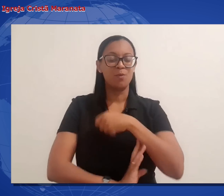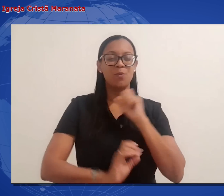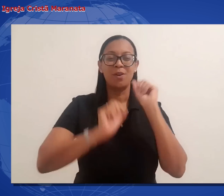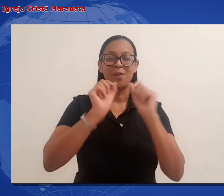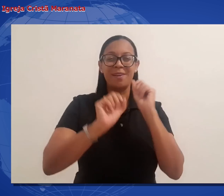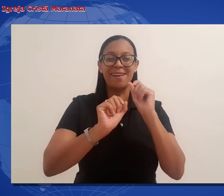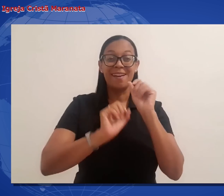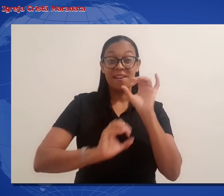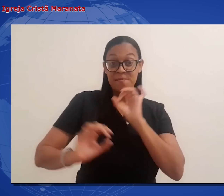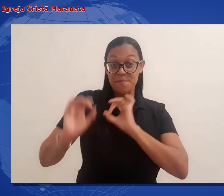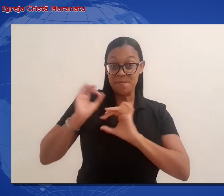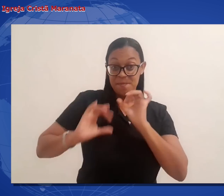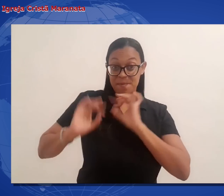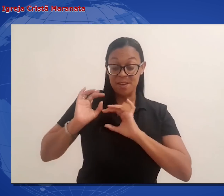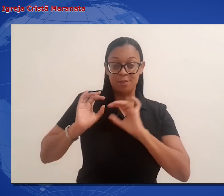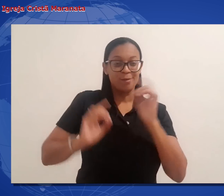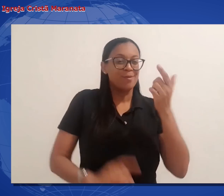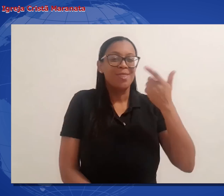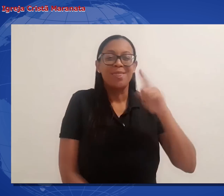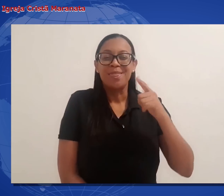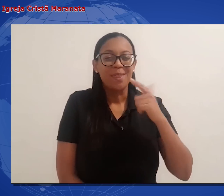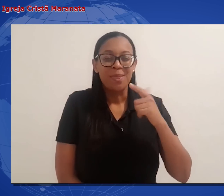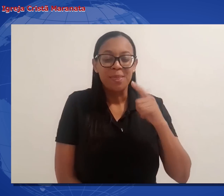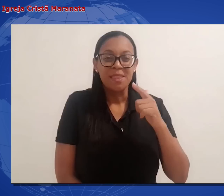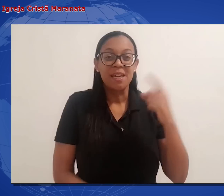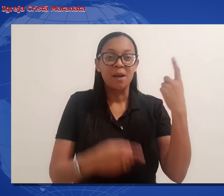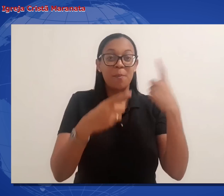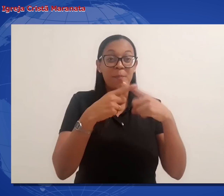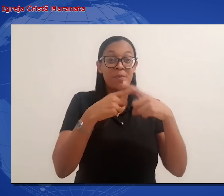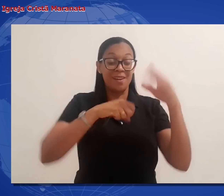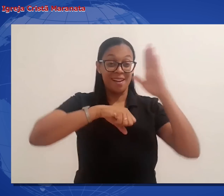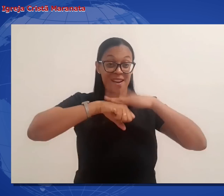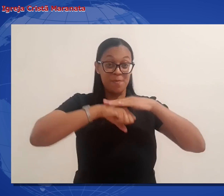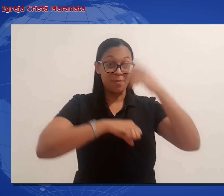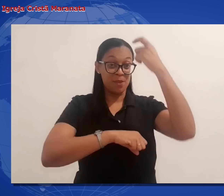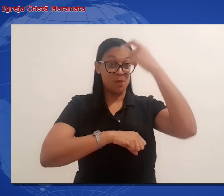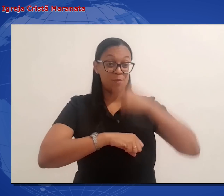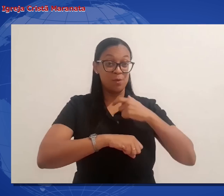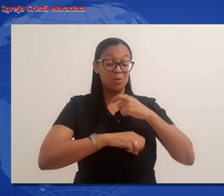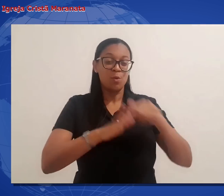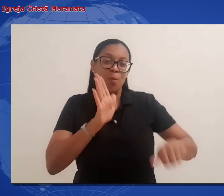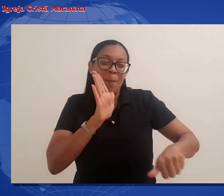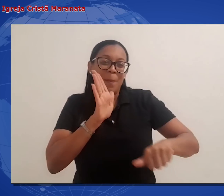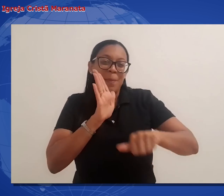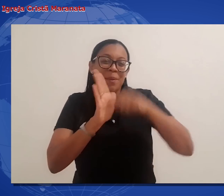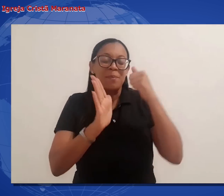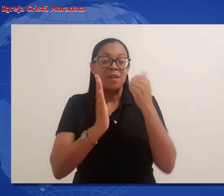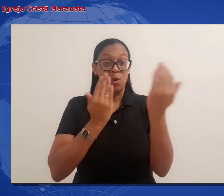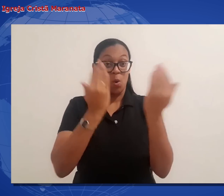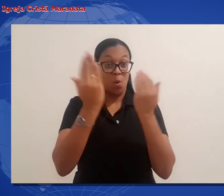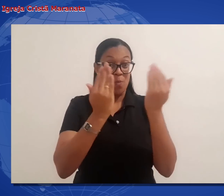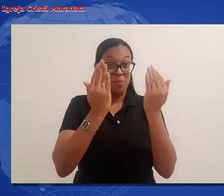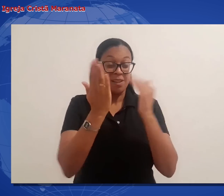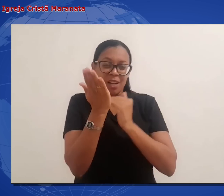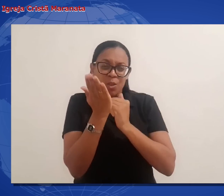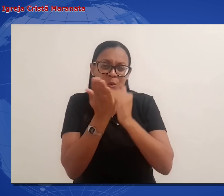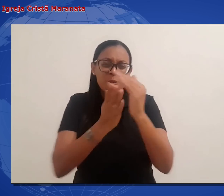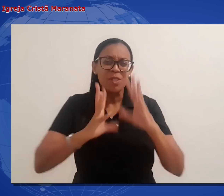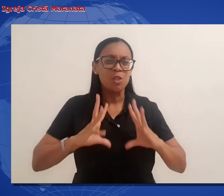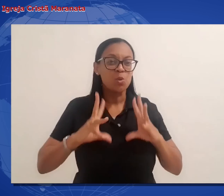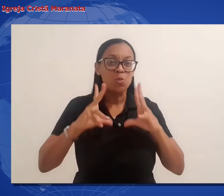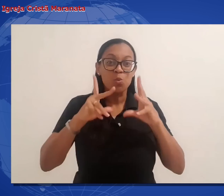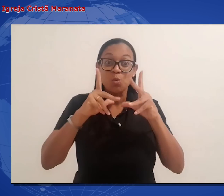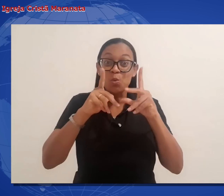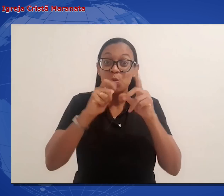Jesus diz a João: não temas, porque eu sou o primeiro comparado